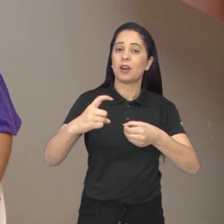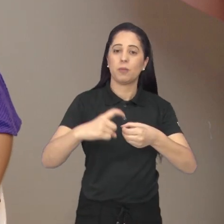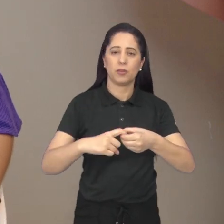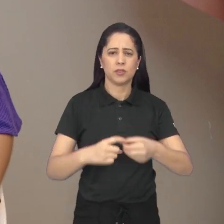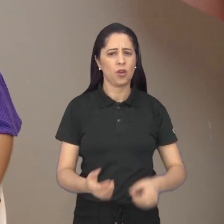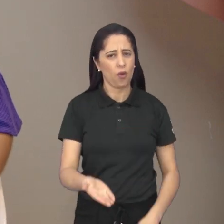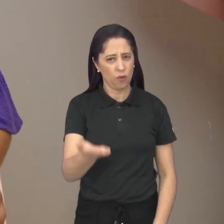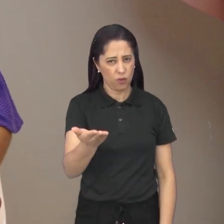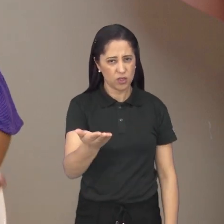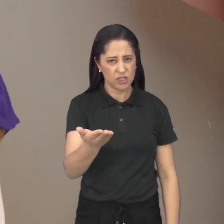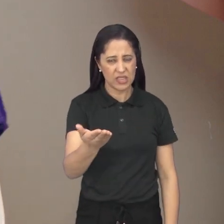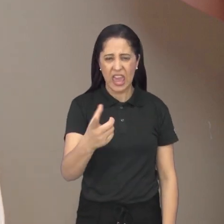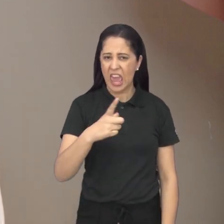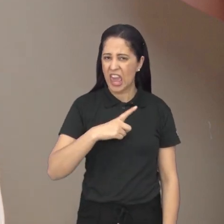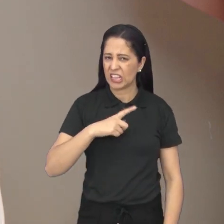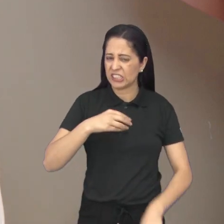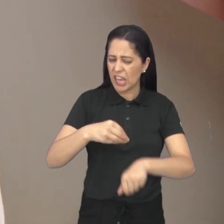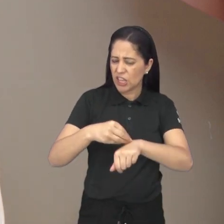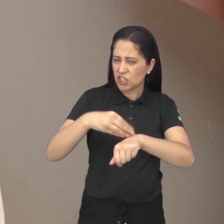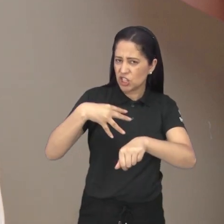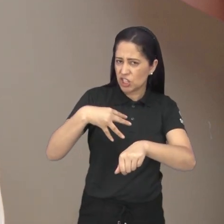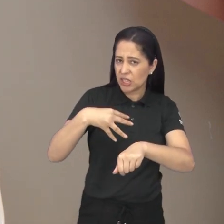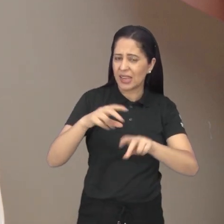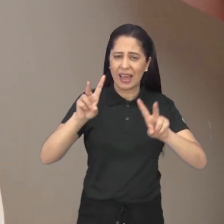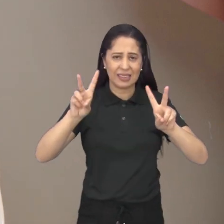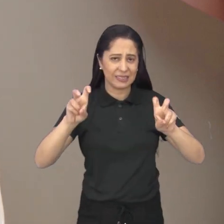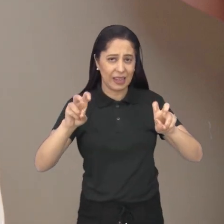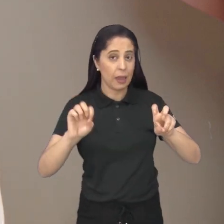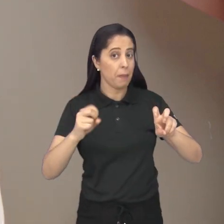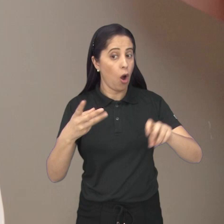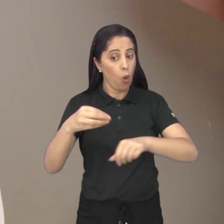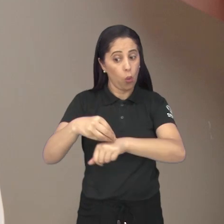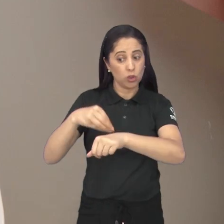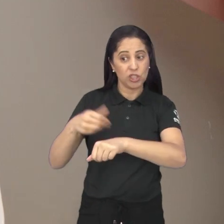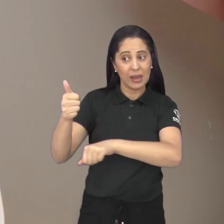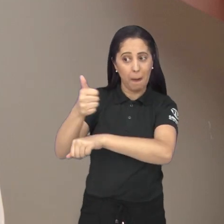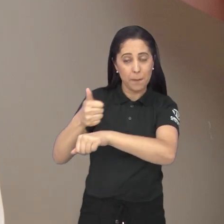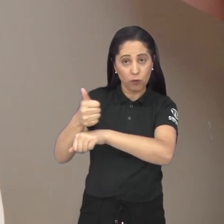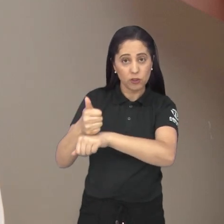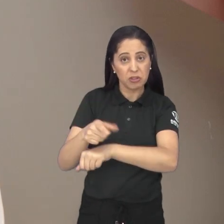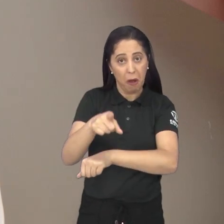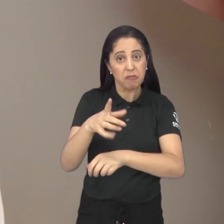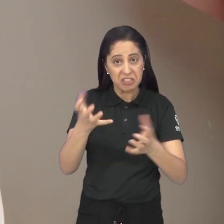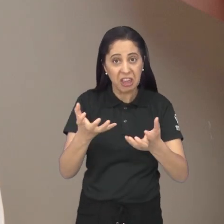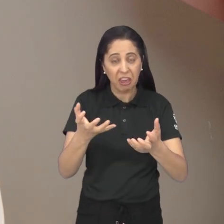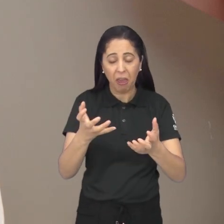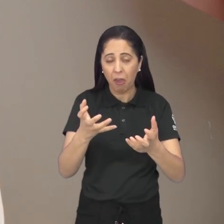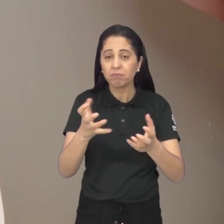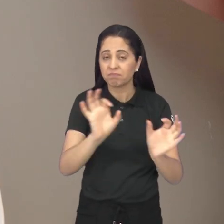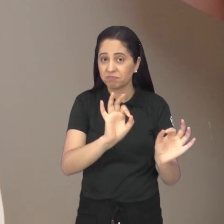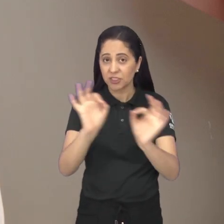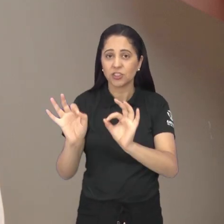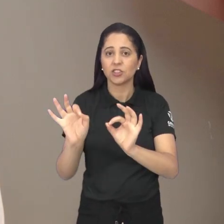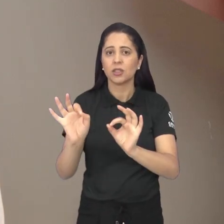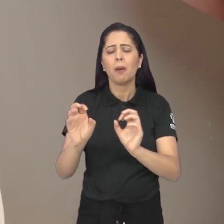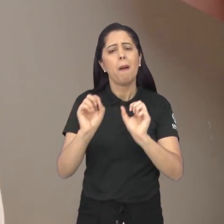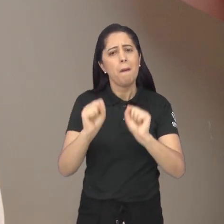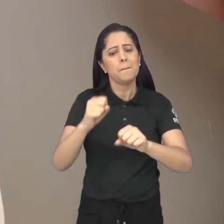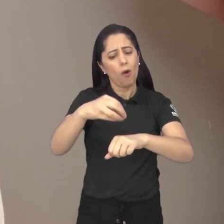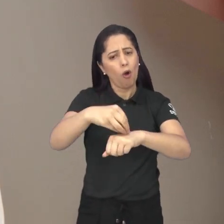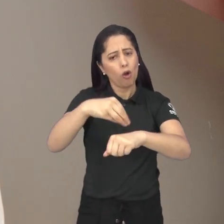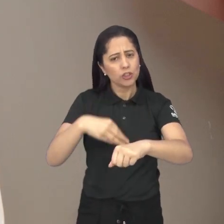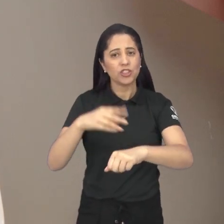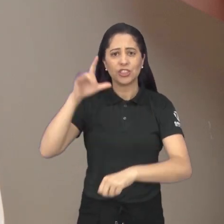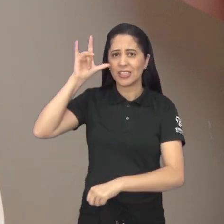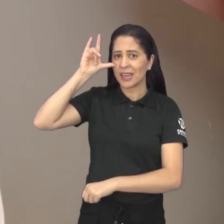Estamos de volta. E você, tem alguma sugestão de tema ou especialista que gostaria de ver aqui no programa? Encaminhe a sugestão para a